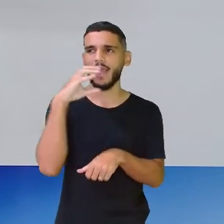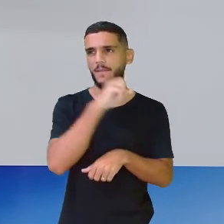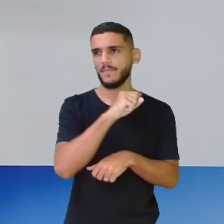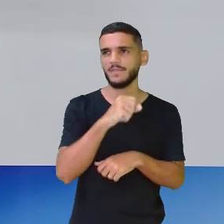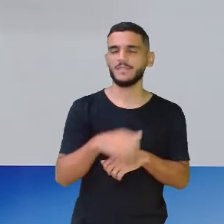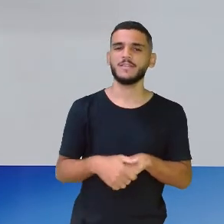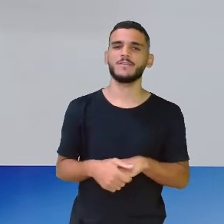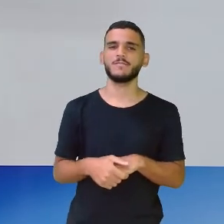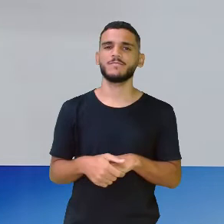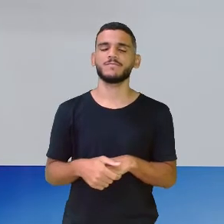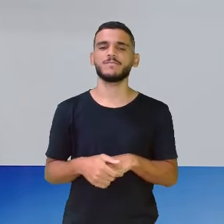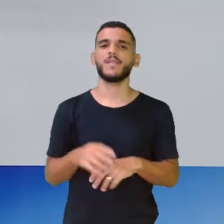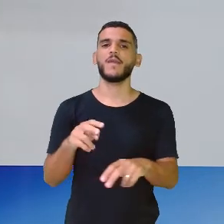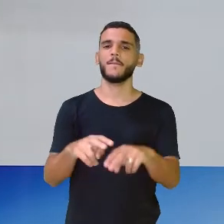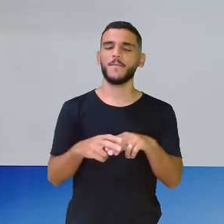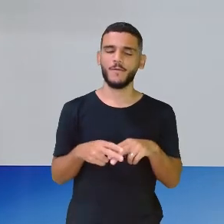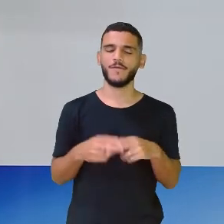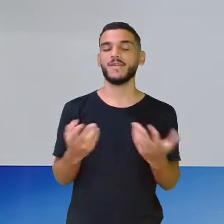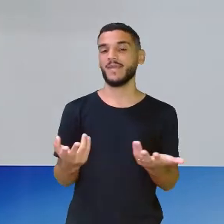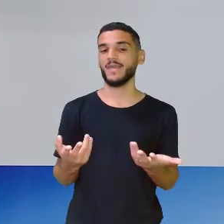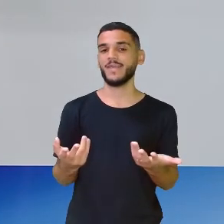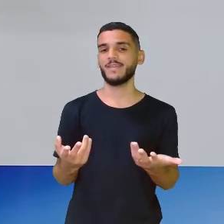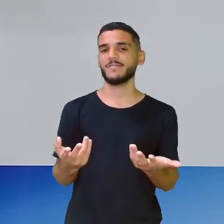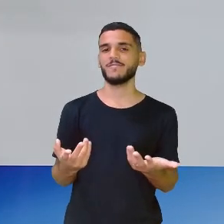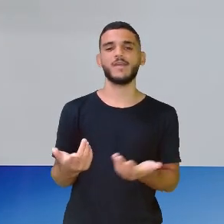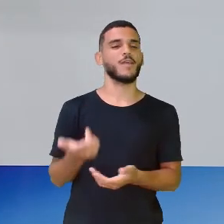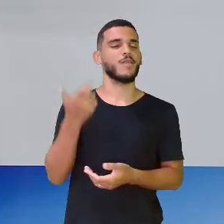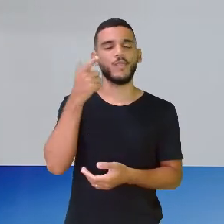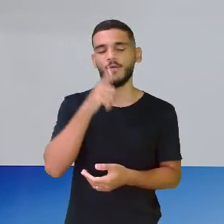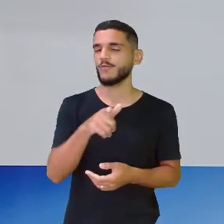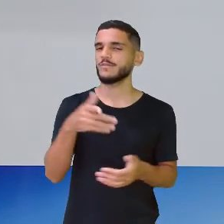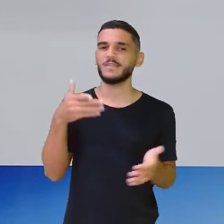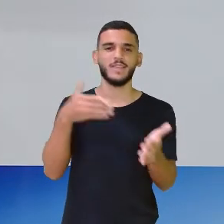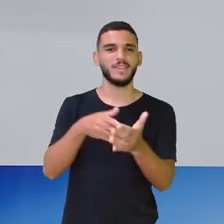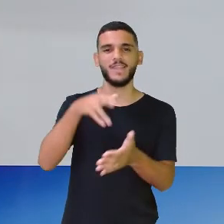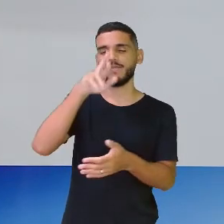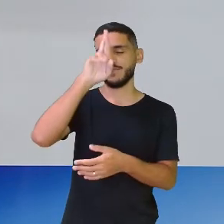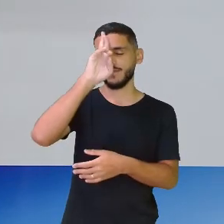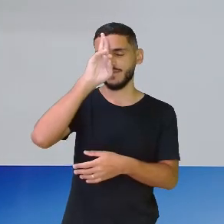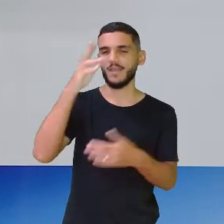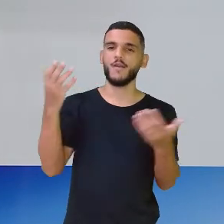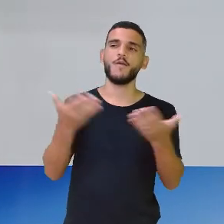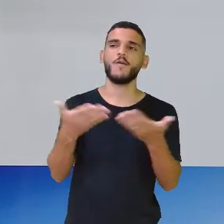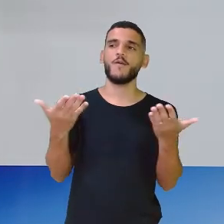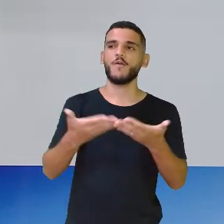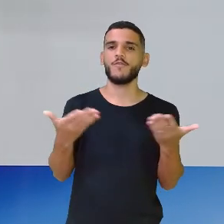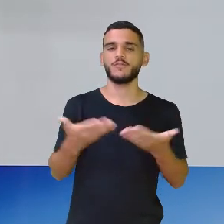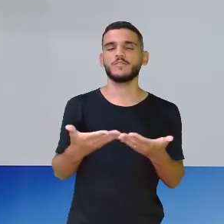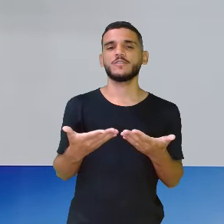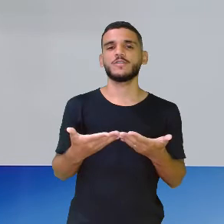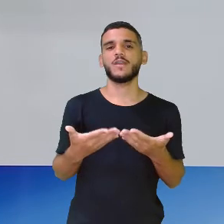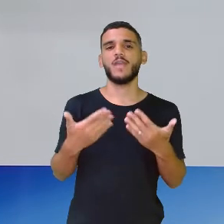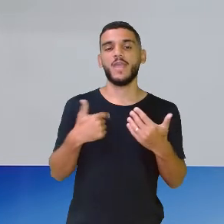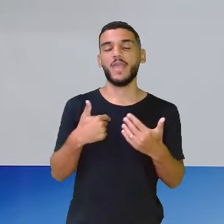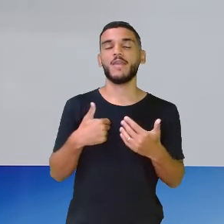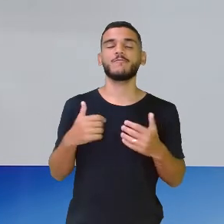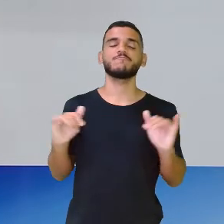né? Aquela conversa de sempre. Eu não vou conseguir ficar até meio-dia. Hoje eu estou conformada.